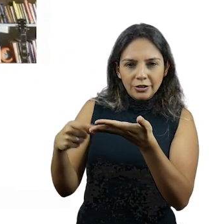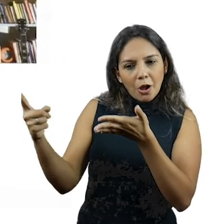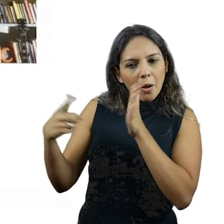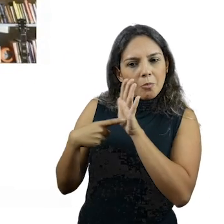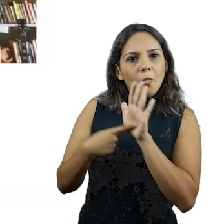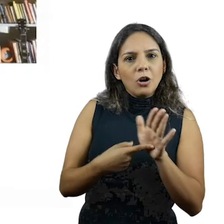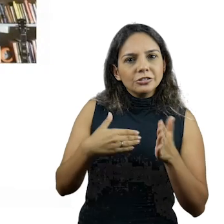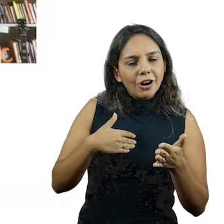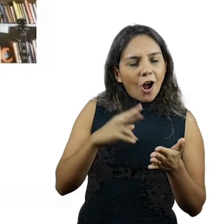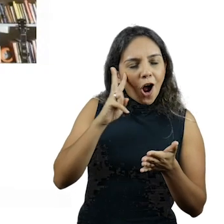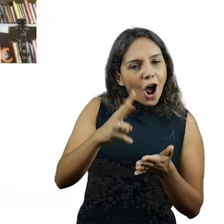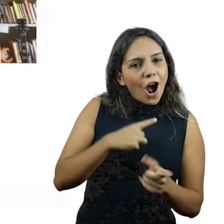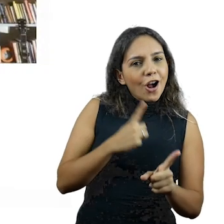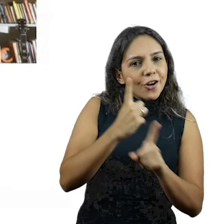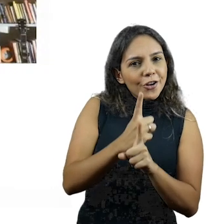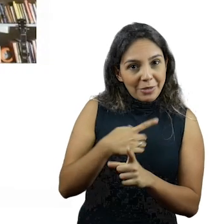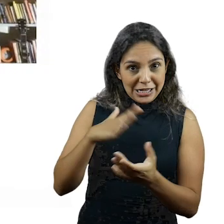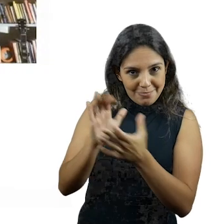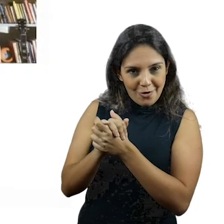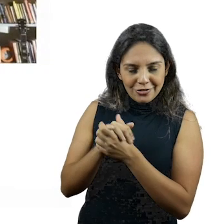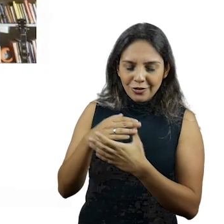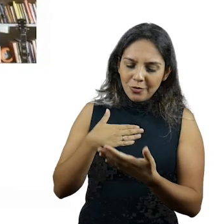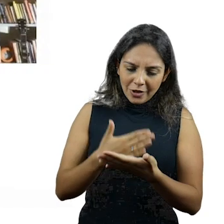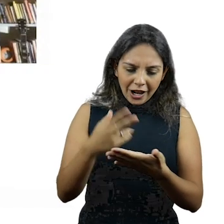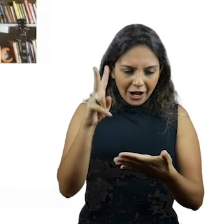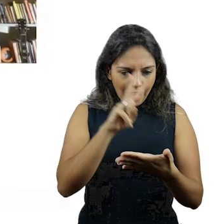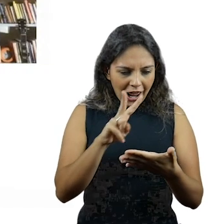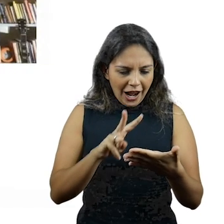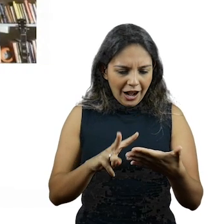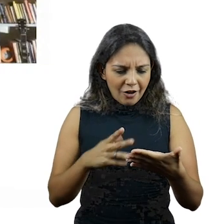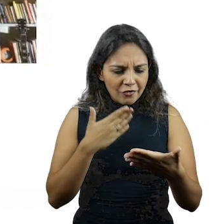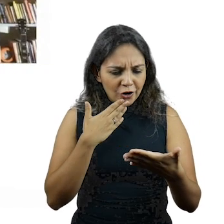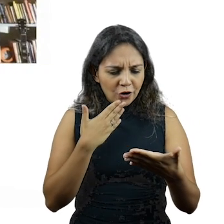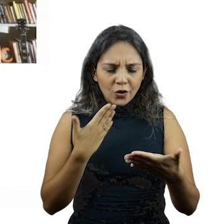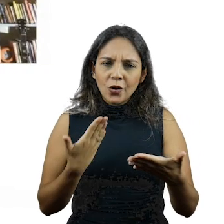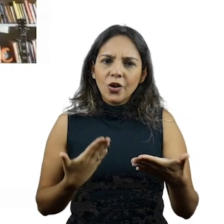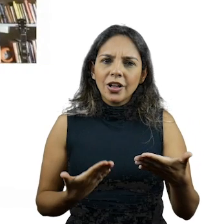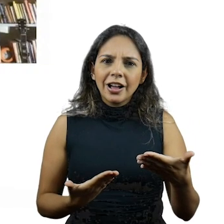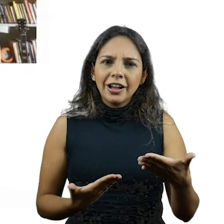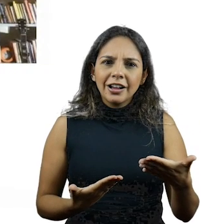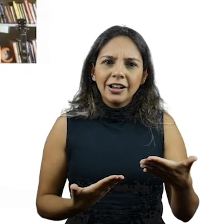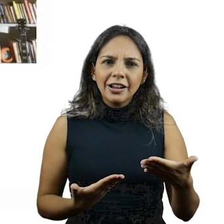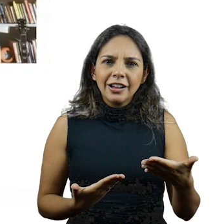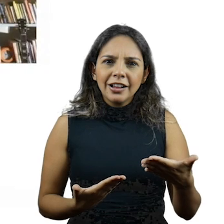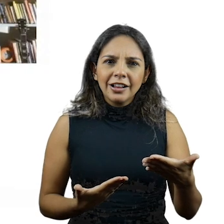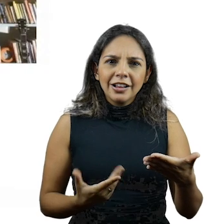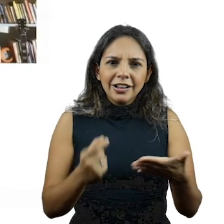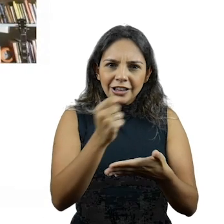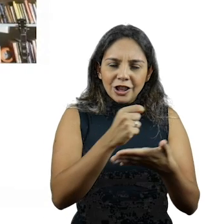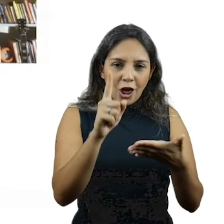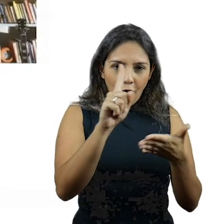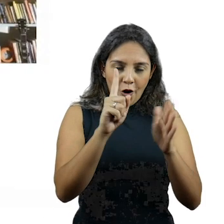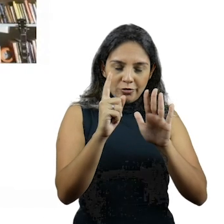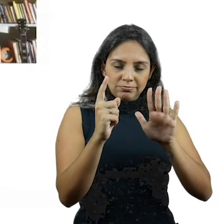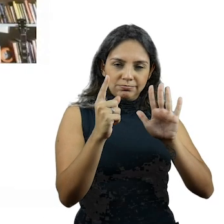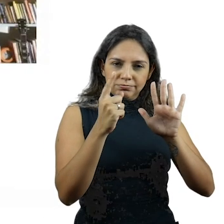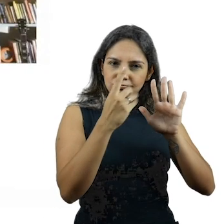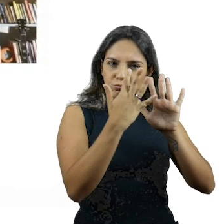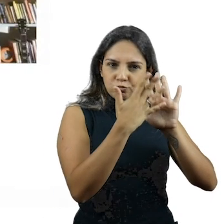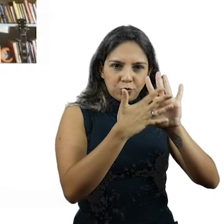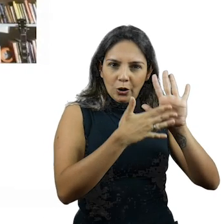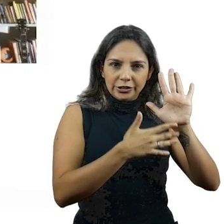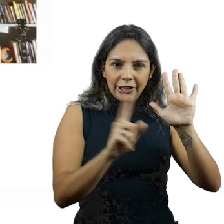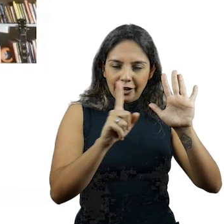mostrou. Falou, olha aqui que eu achei. Daí eu comecei a ler aquilo, falei, nossa, ele não estava nem escrito em forma de roteiro, não. Era uma ideia